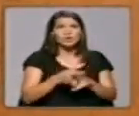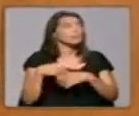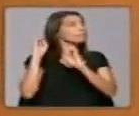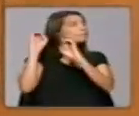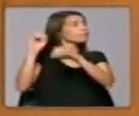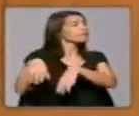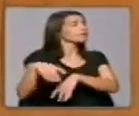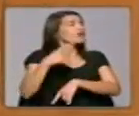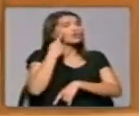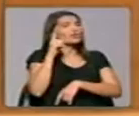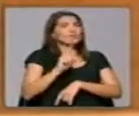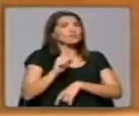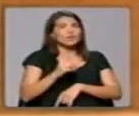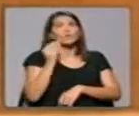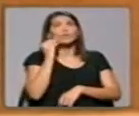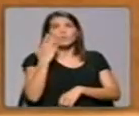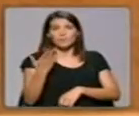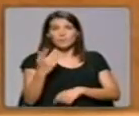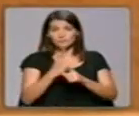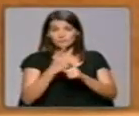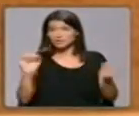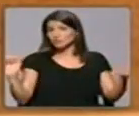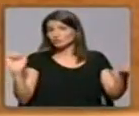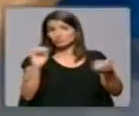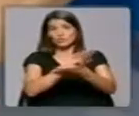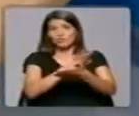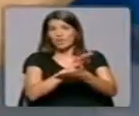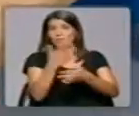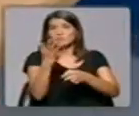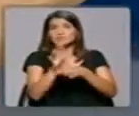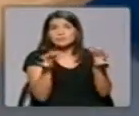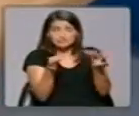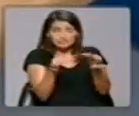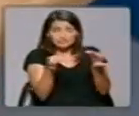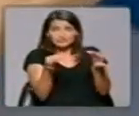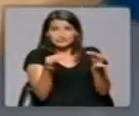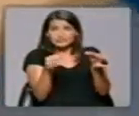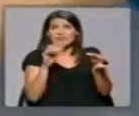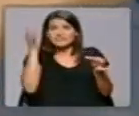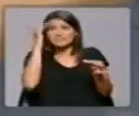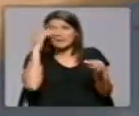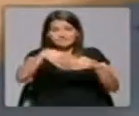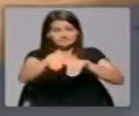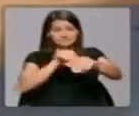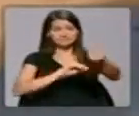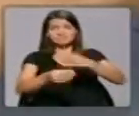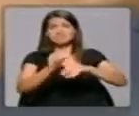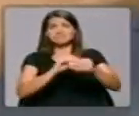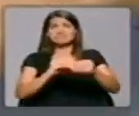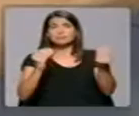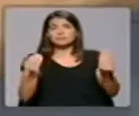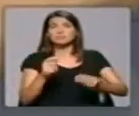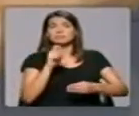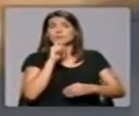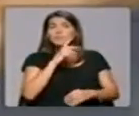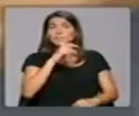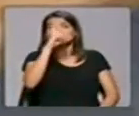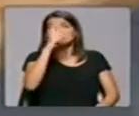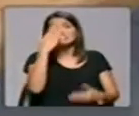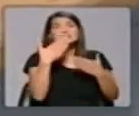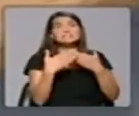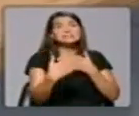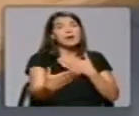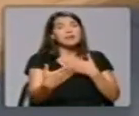Um simples papel de jornal, por exemplo, que é uma coisa tão fininha e que nós podemos rasgar facilmente, pode chegar a estar 6 semanas no